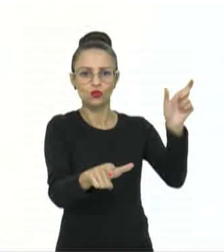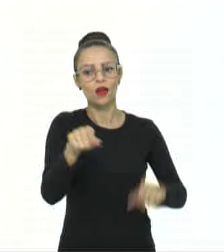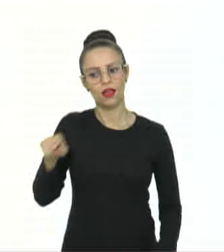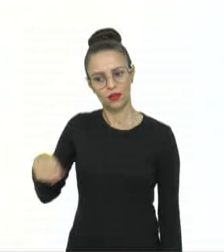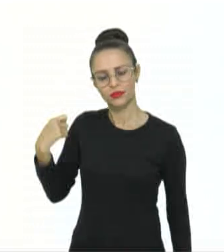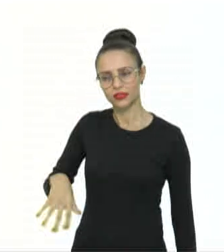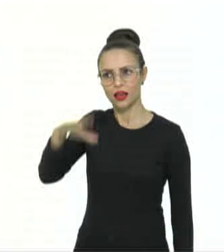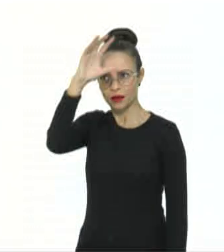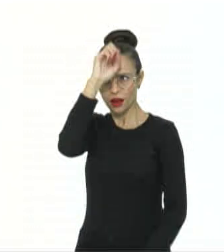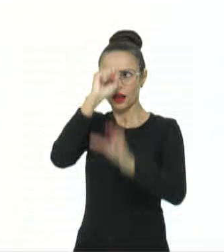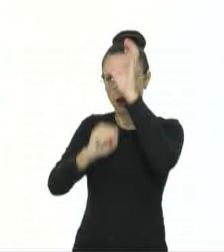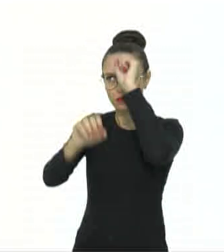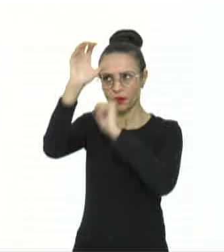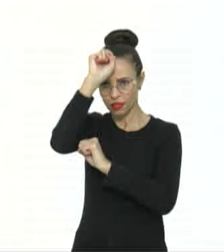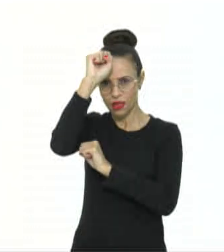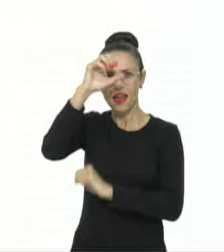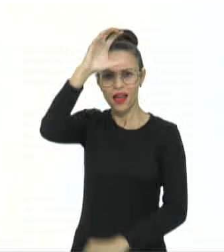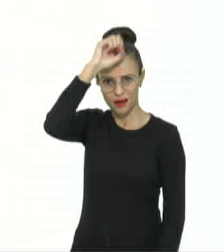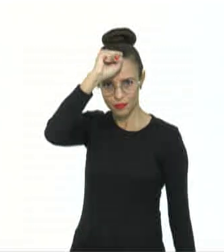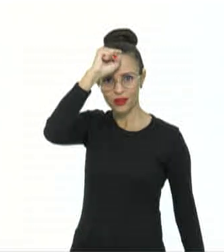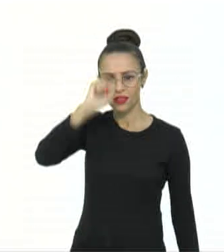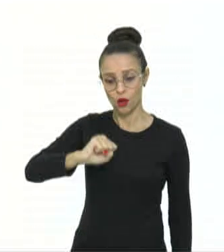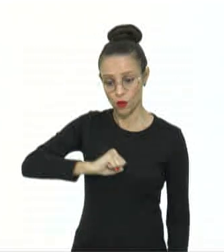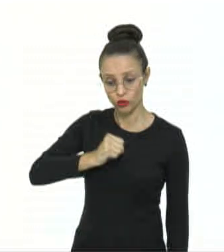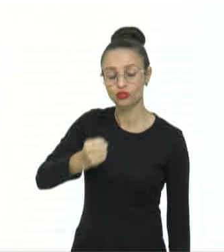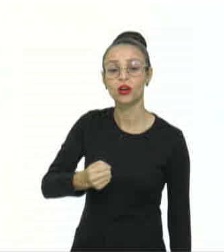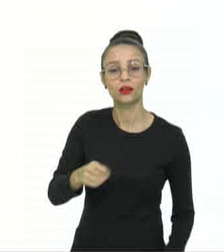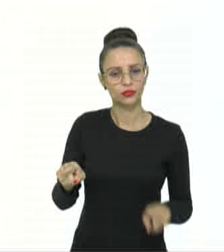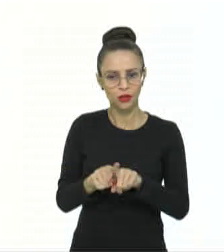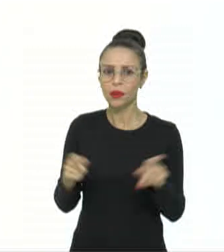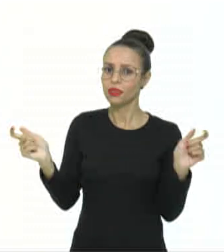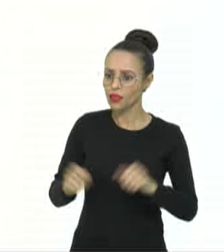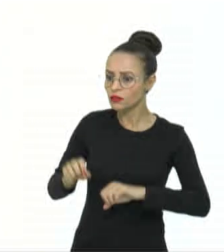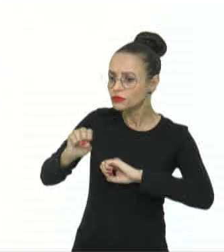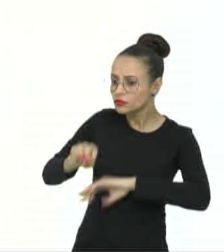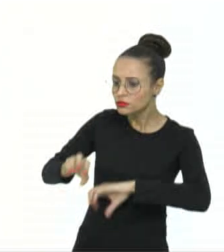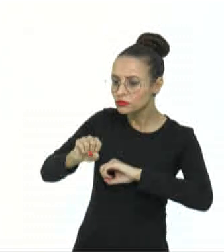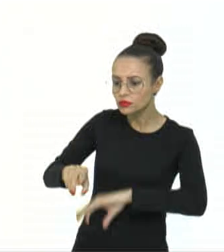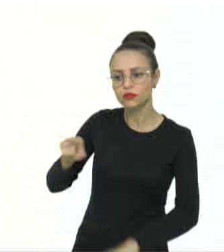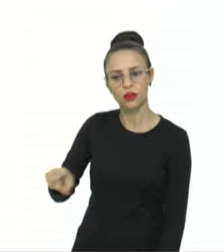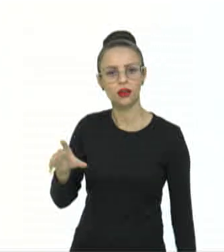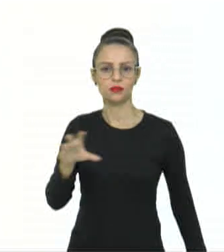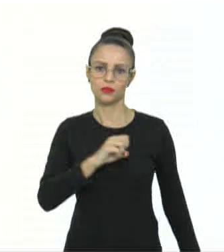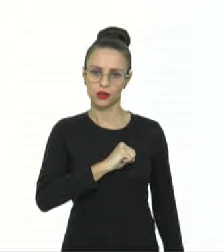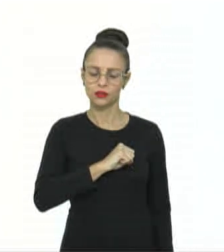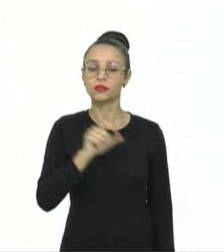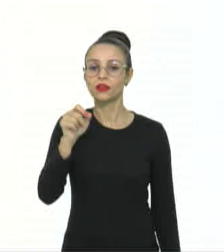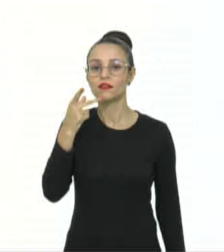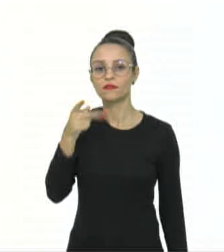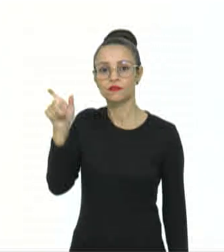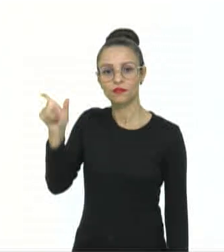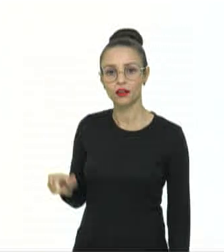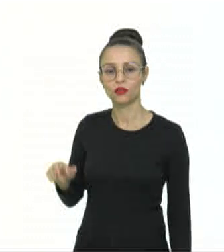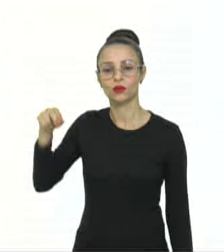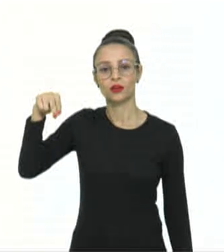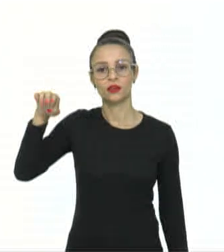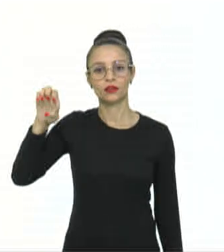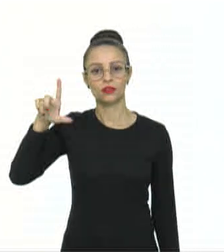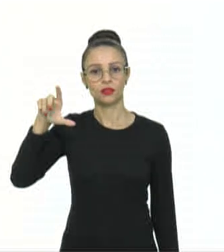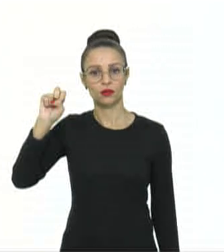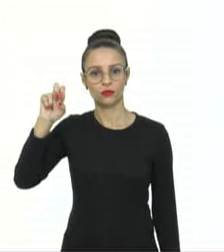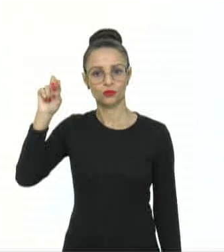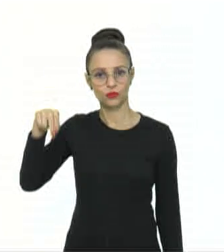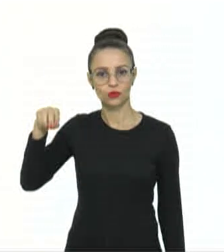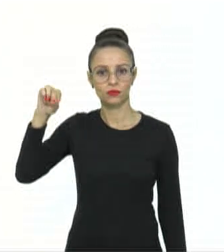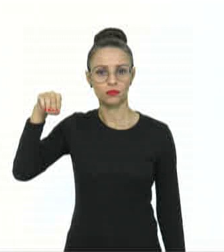aprender. E se podem aprender a odiar, elas podem ser ensinadas a amar. Quem disse isso foi Nelson Mandela. E